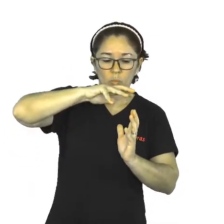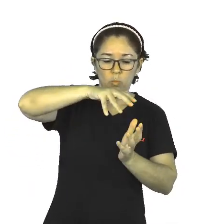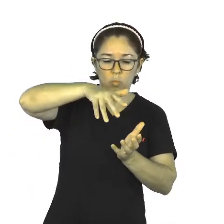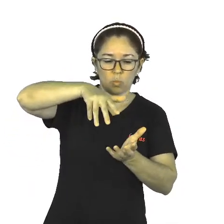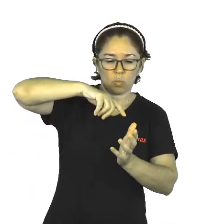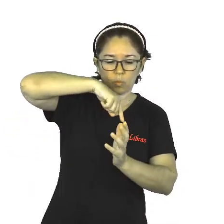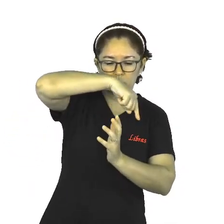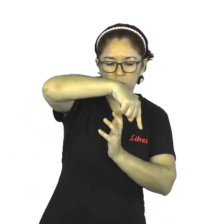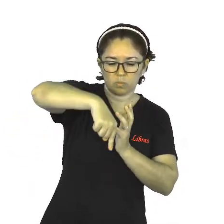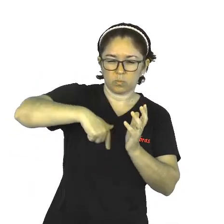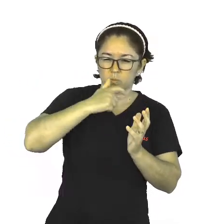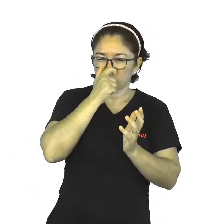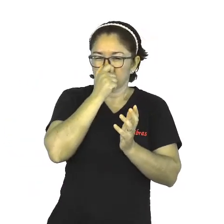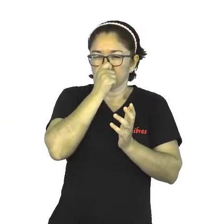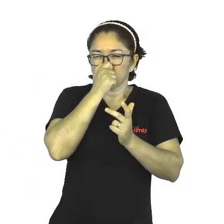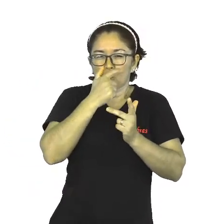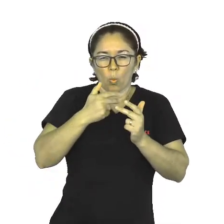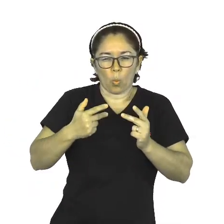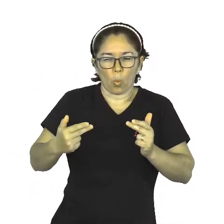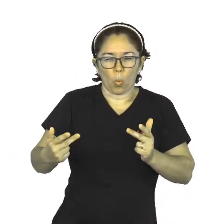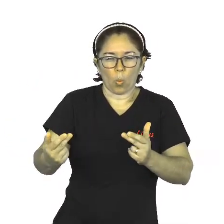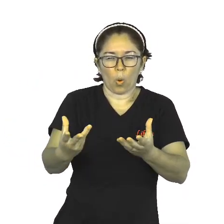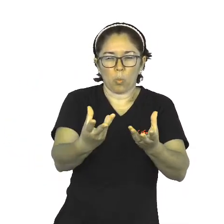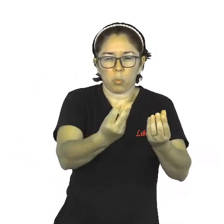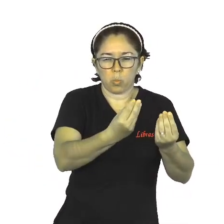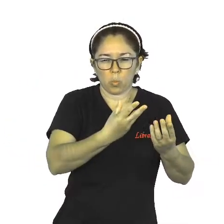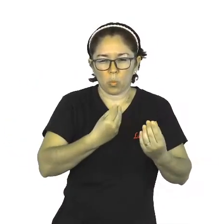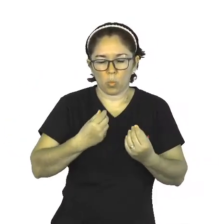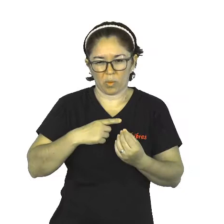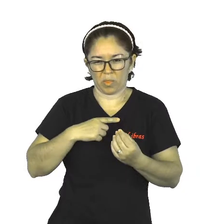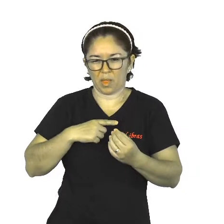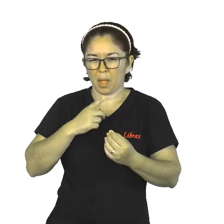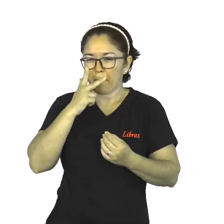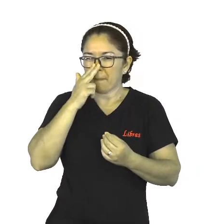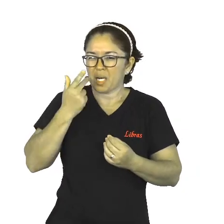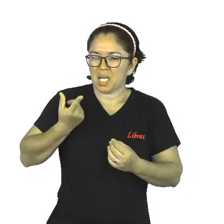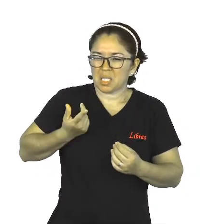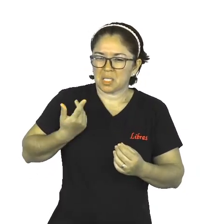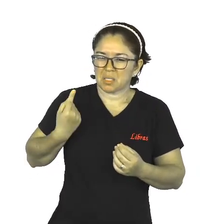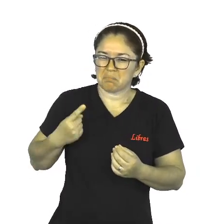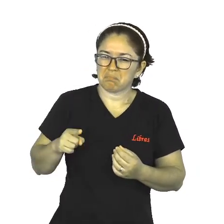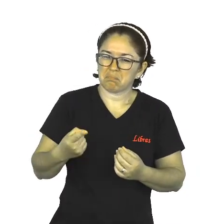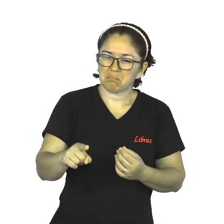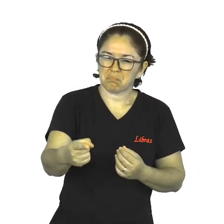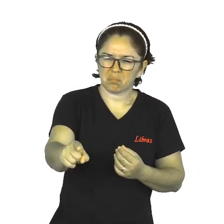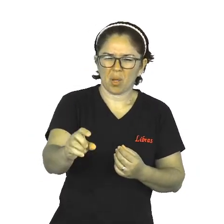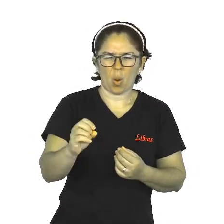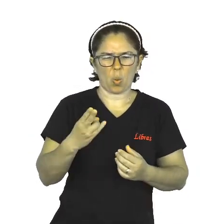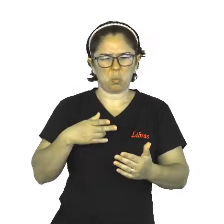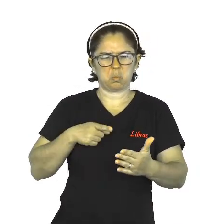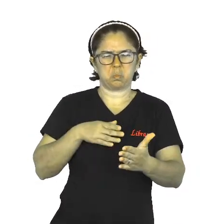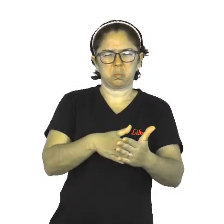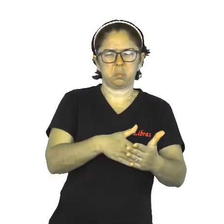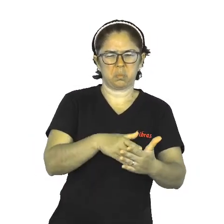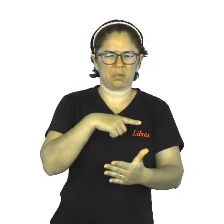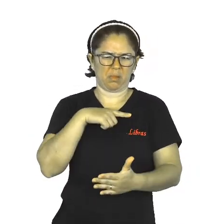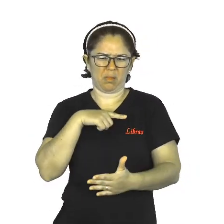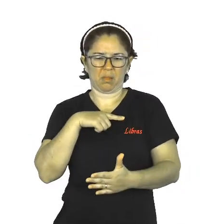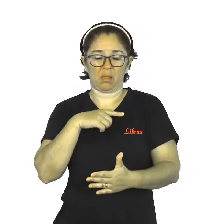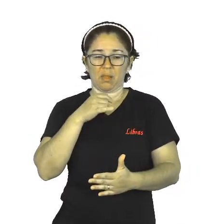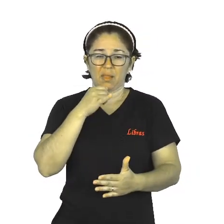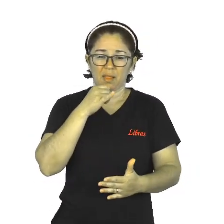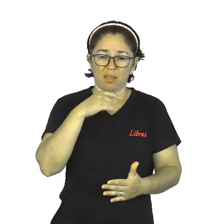que não acaba mais. Ou será que acaba? Tem de tudo um pouco. Tem coisas que